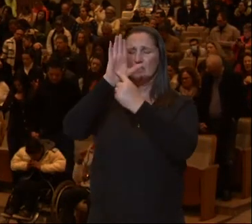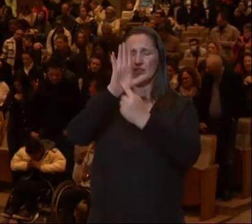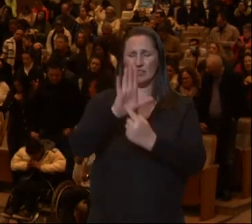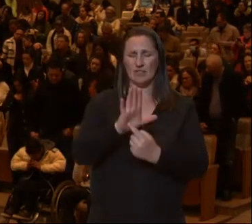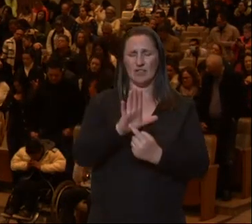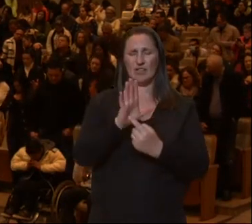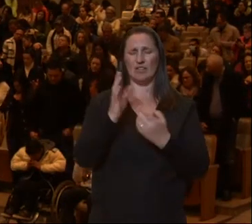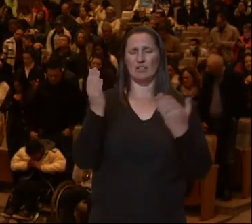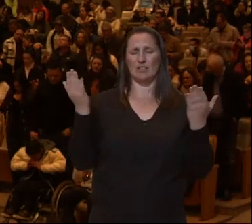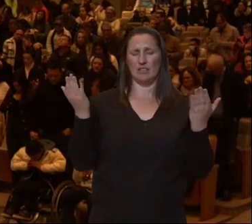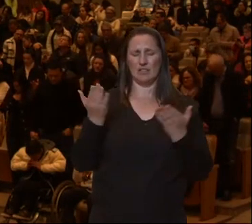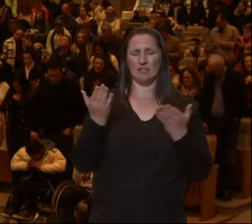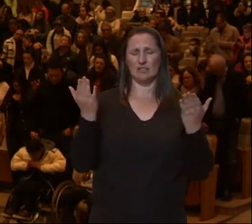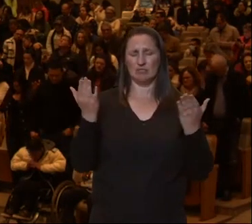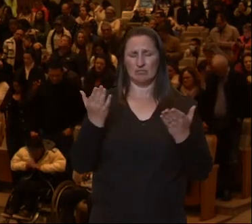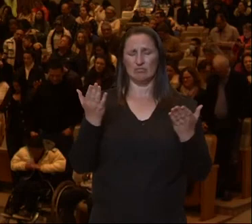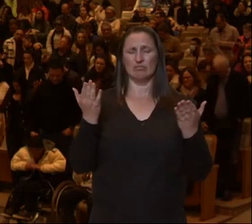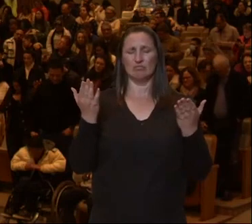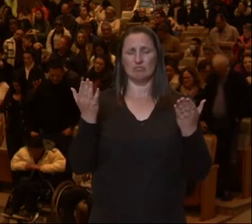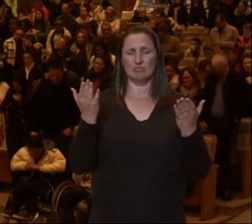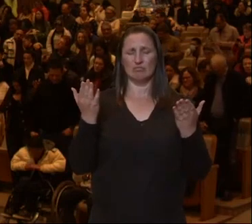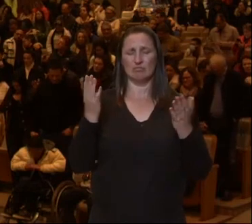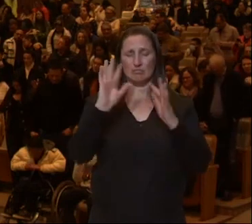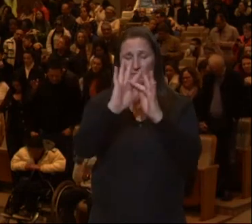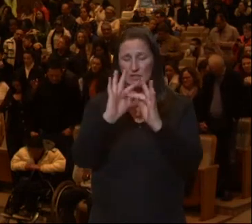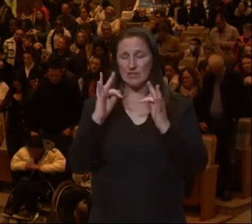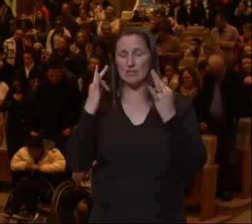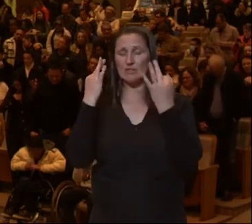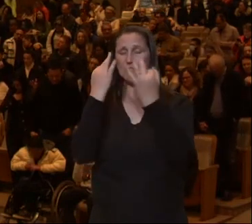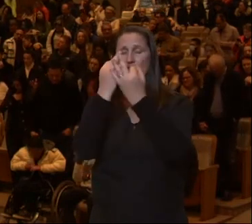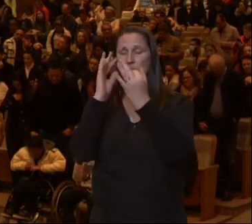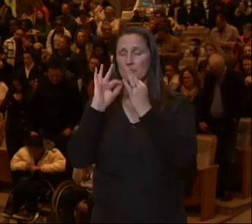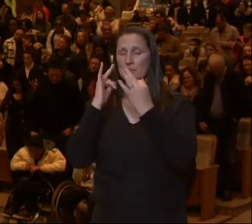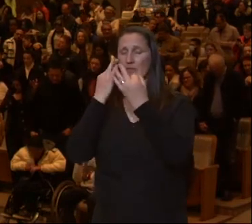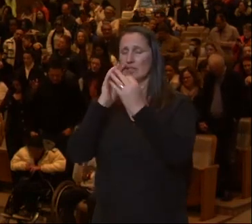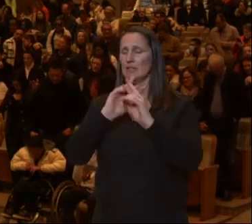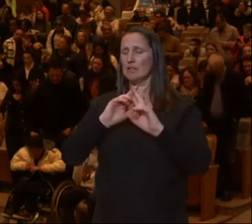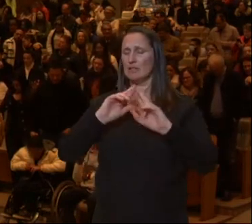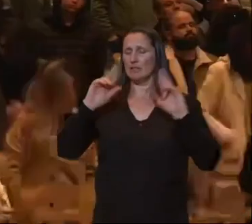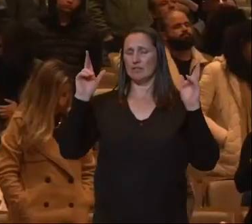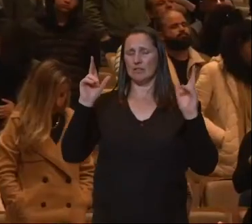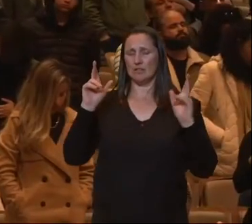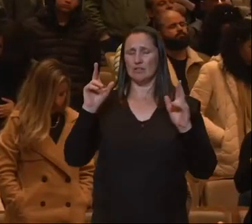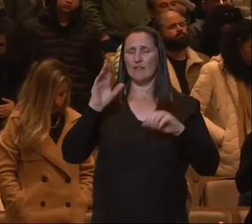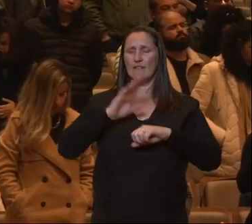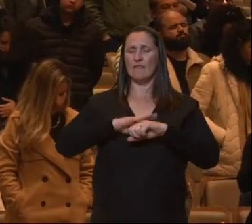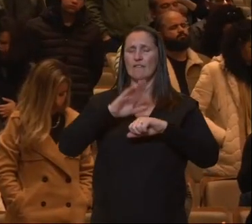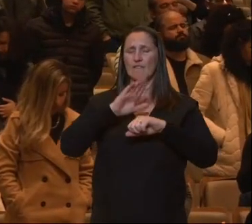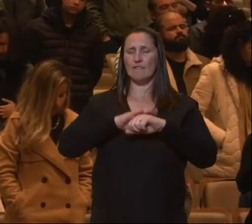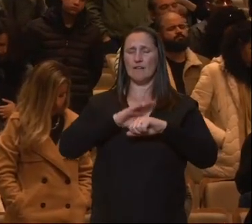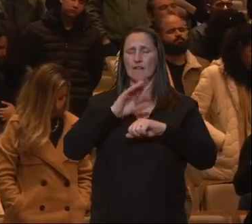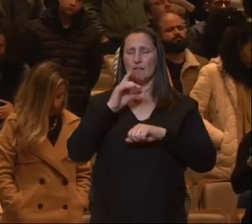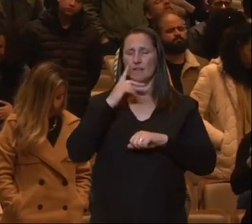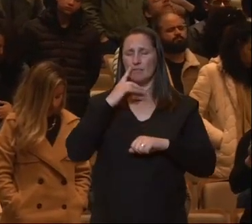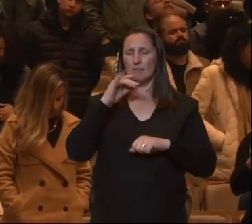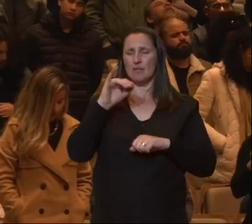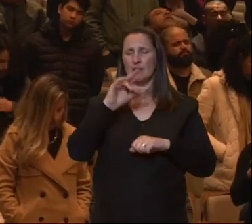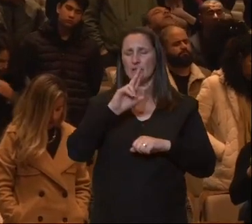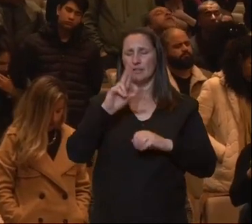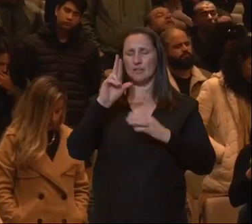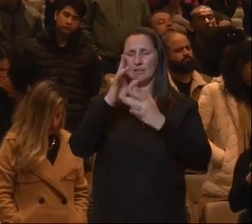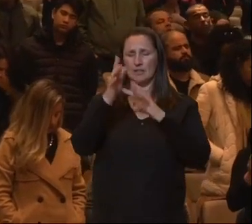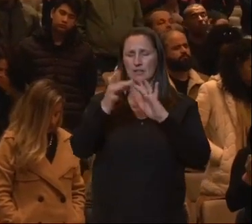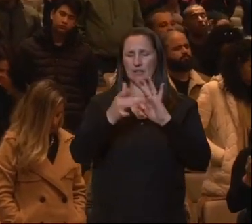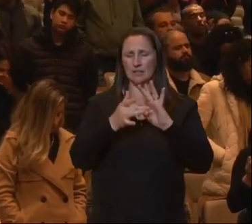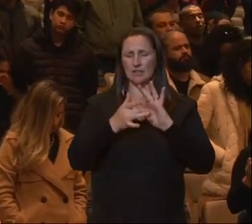nestas casas, para estas famílias de forma especial. Faz assim, Pai, em nome